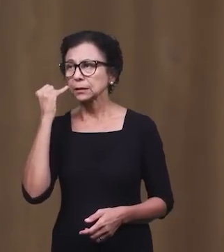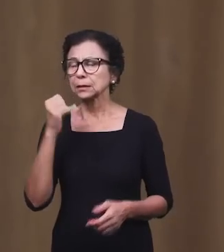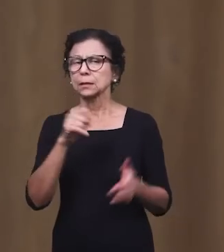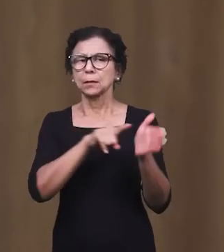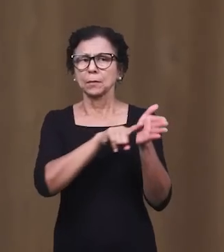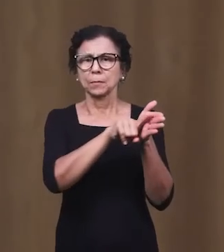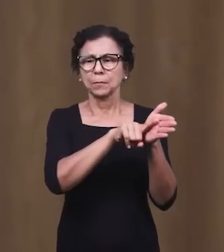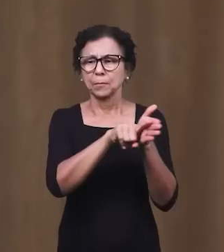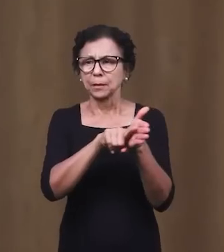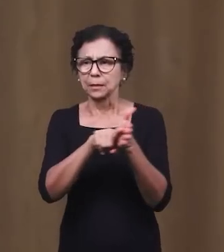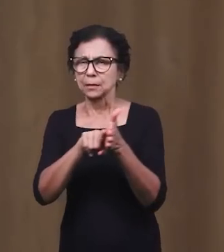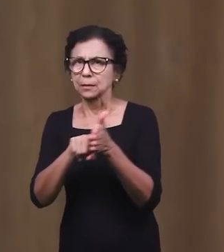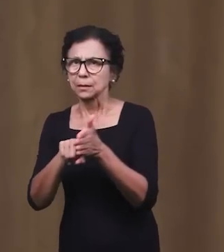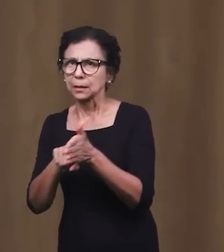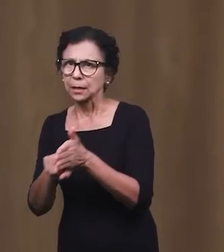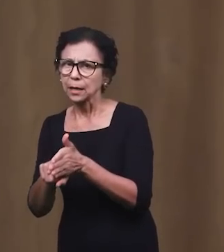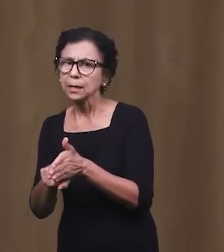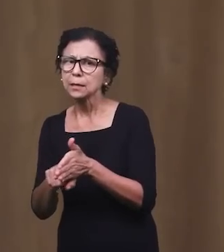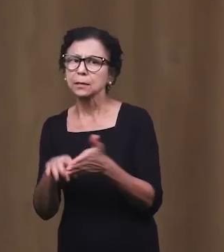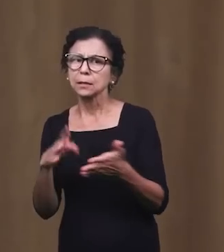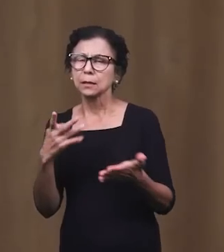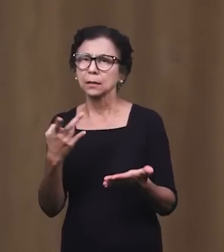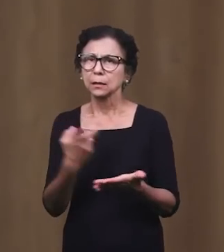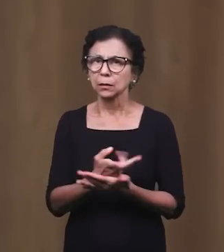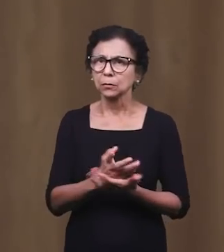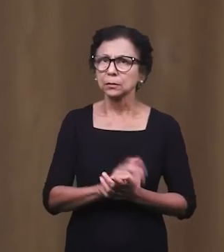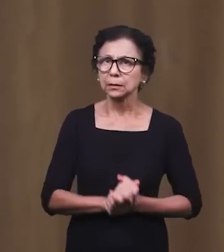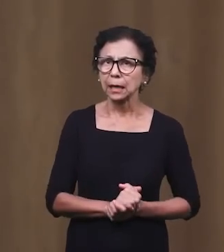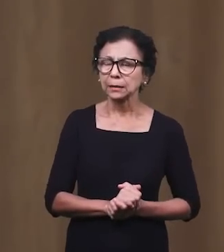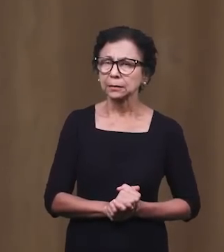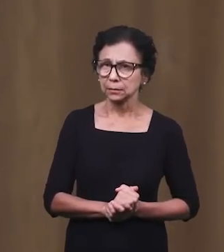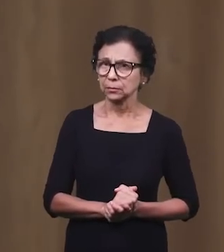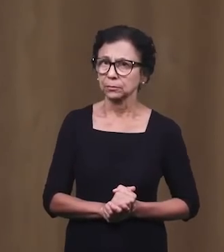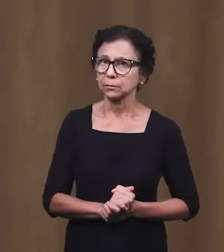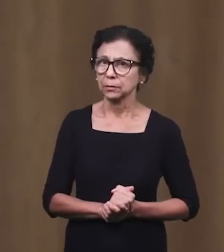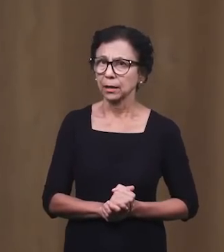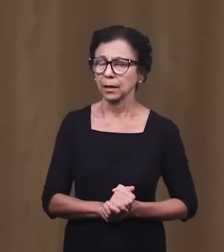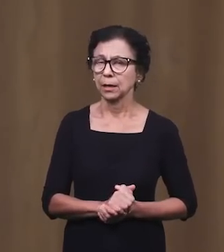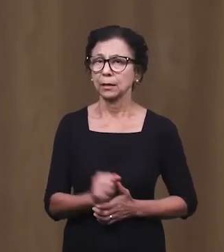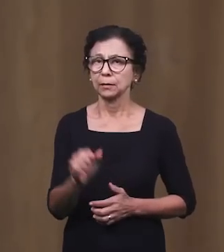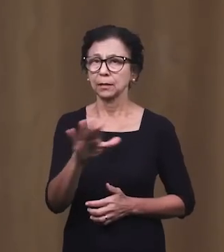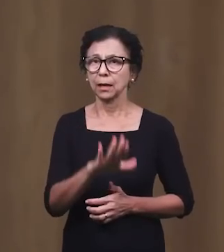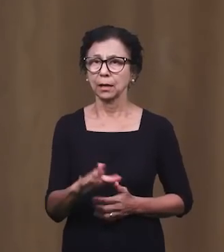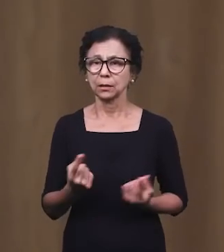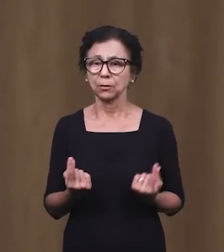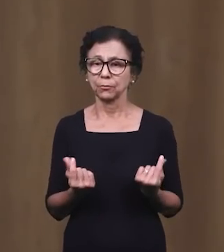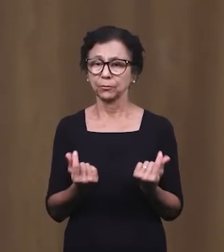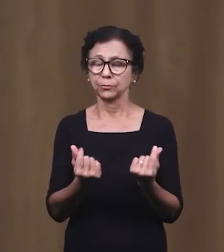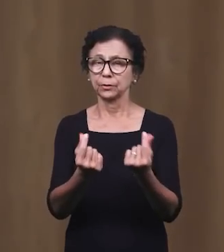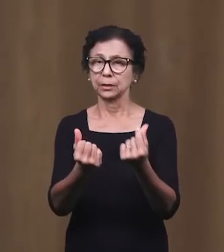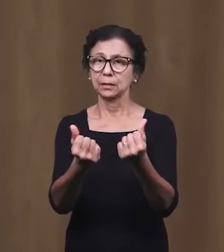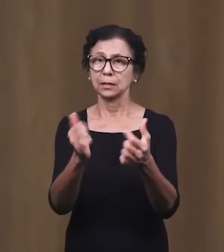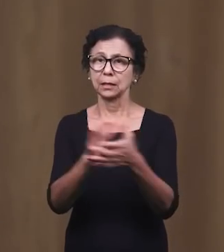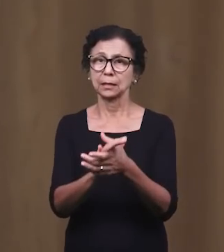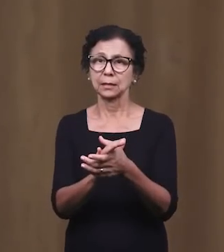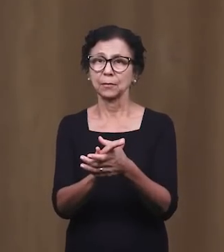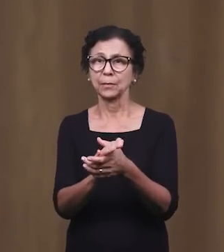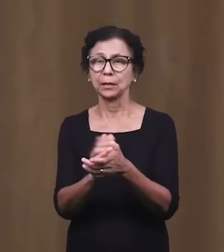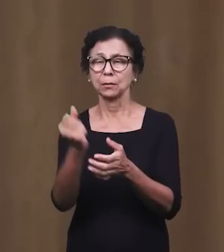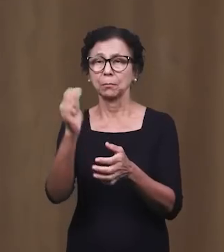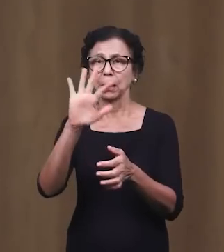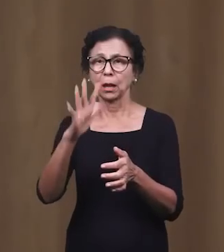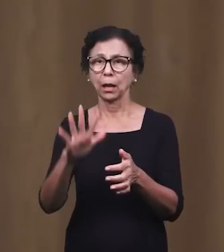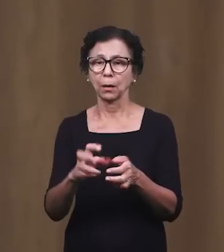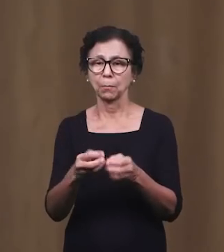são várias, algumas crises que acontecem nos casamentos, na área financeira. Tem uma famosa que é a crise dos